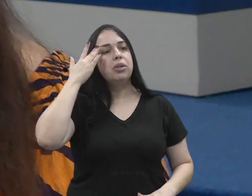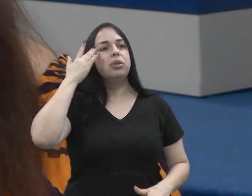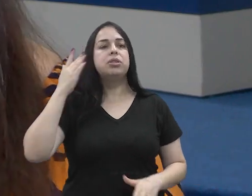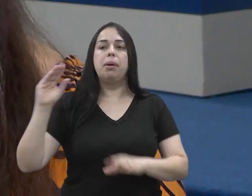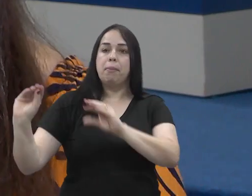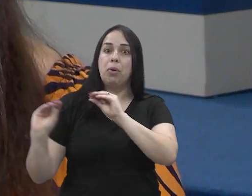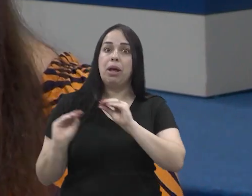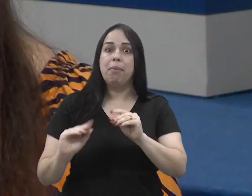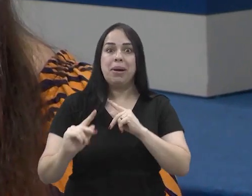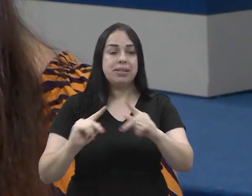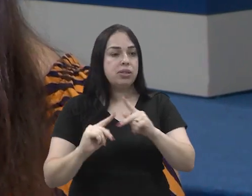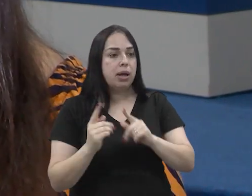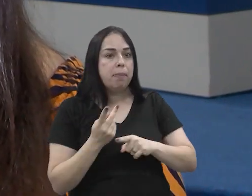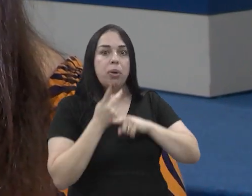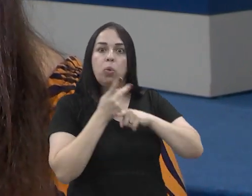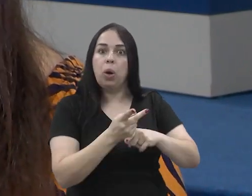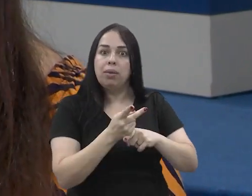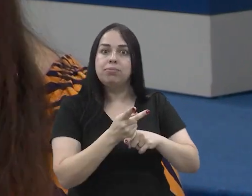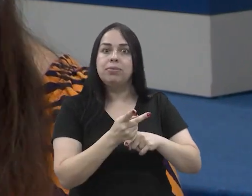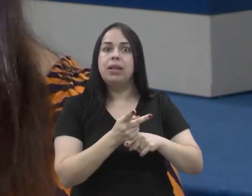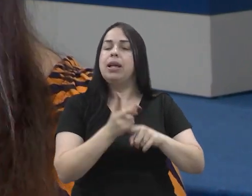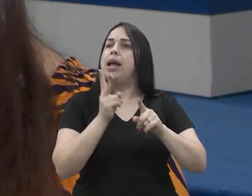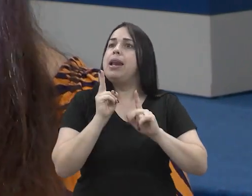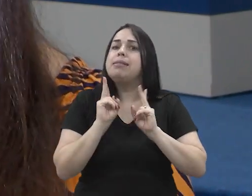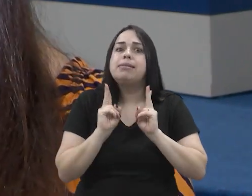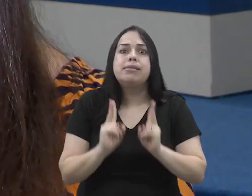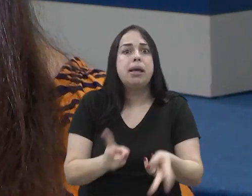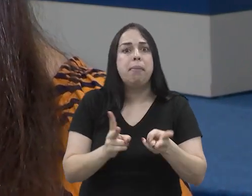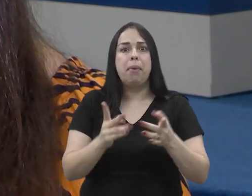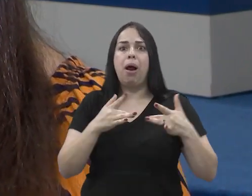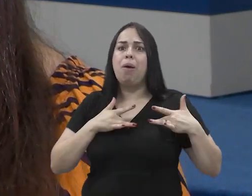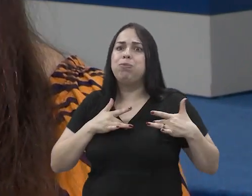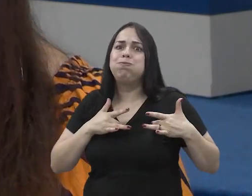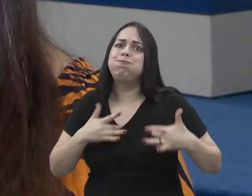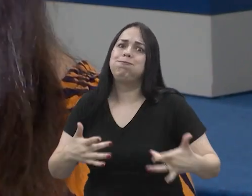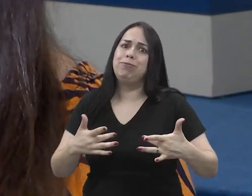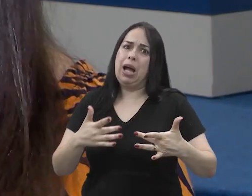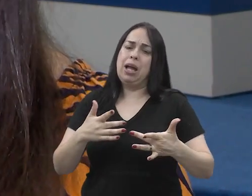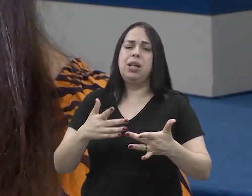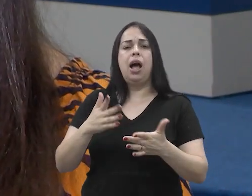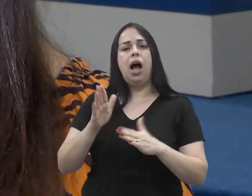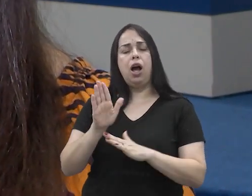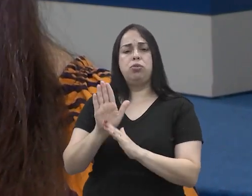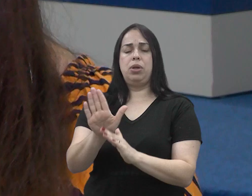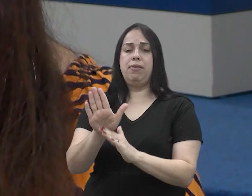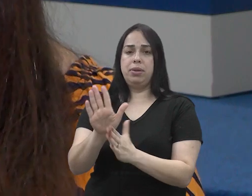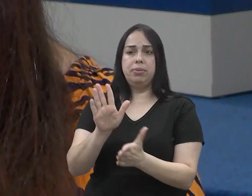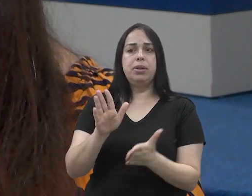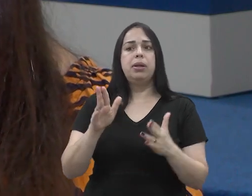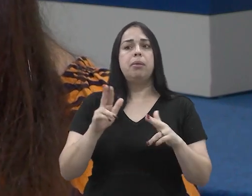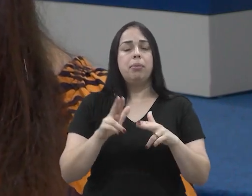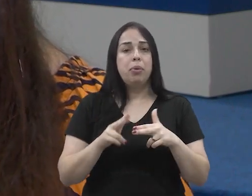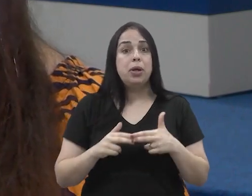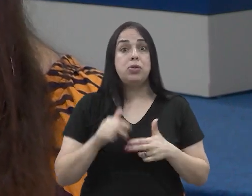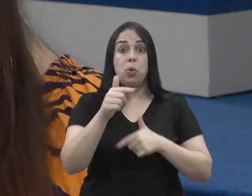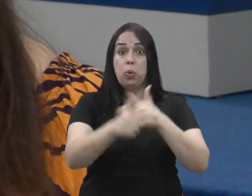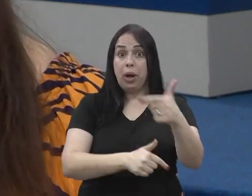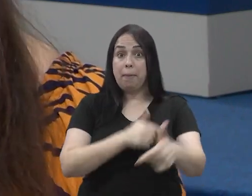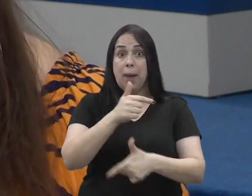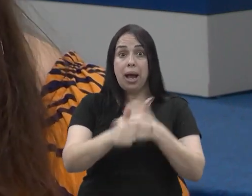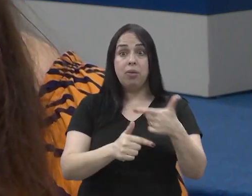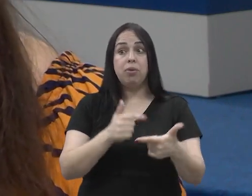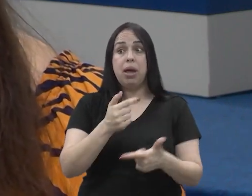aqui em São José e procuravam por ele sempre foi o primeiro a ajudar, e ajudava de coração. Então, esse trabalho dele foi